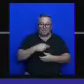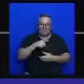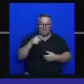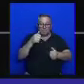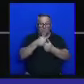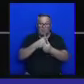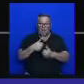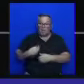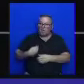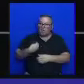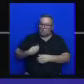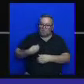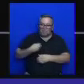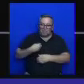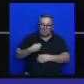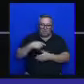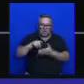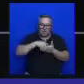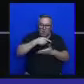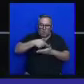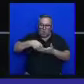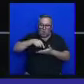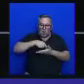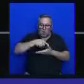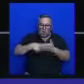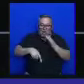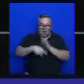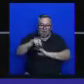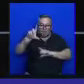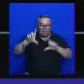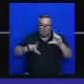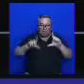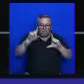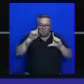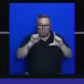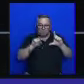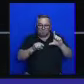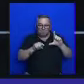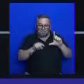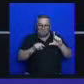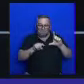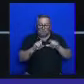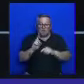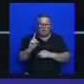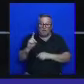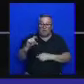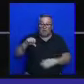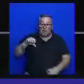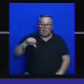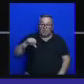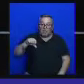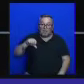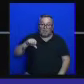Você acompanha ao vivo o sorteio da Kiana pela Rede TV. Número 19.